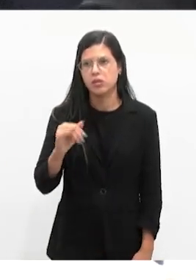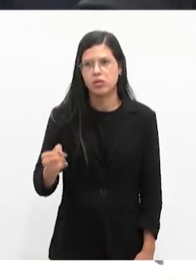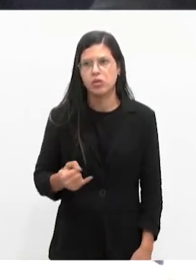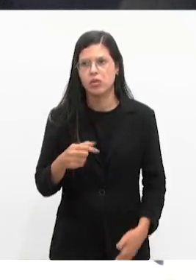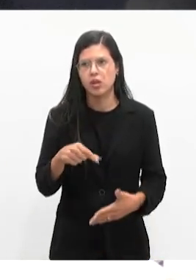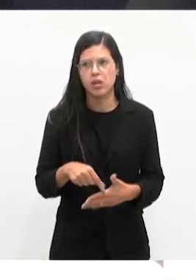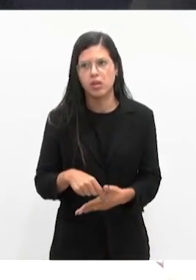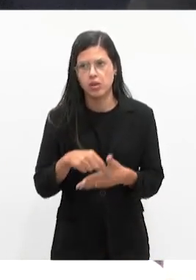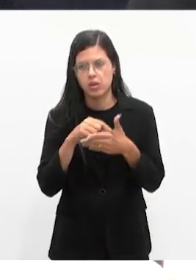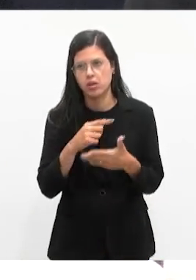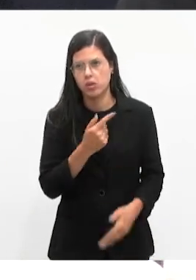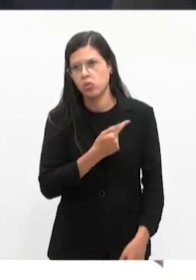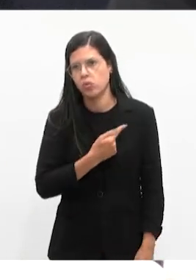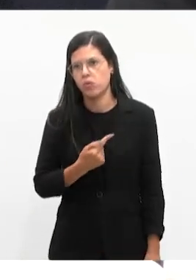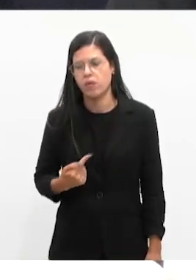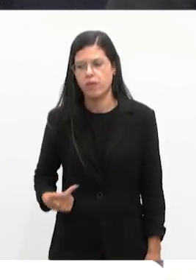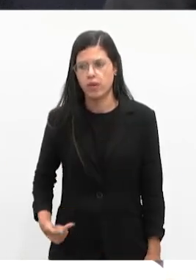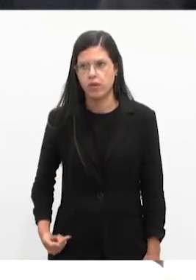do governo.